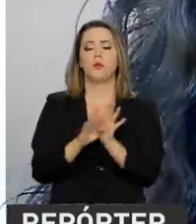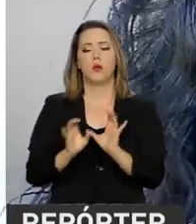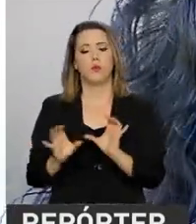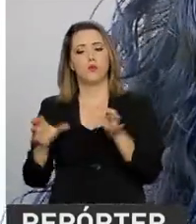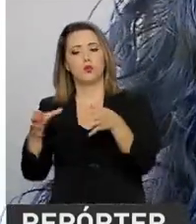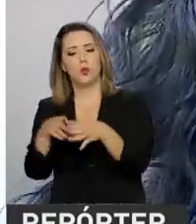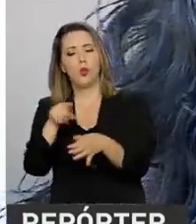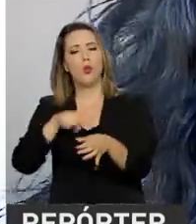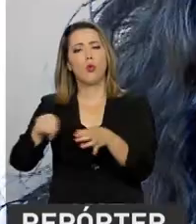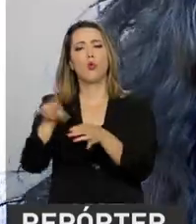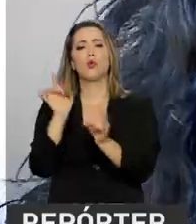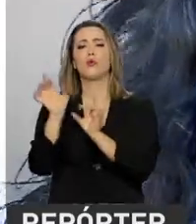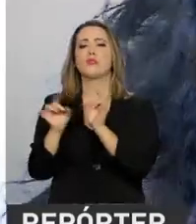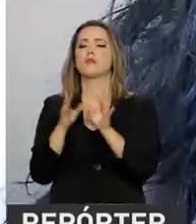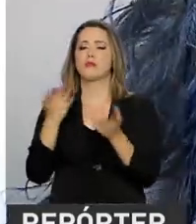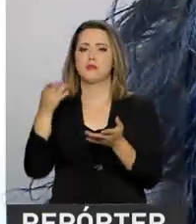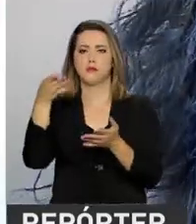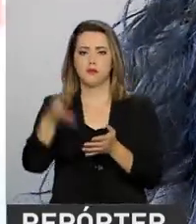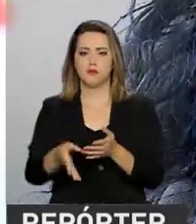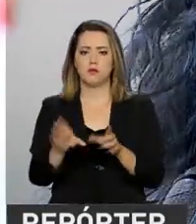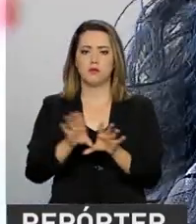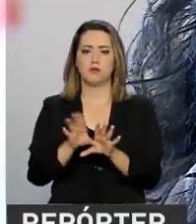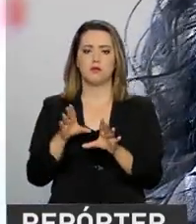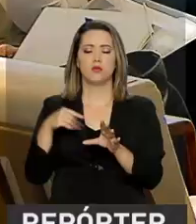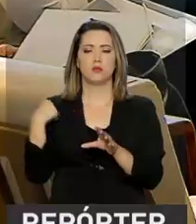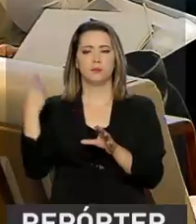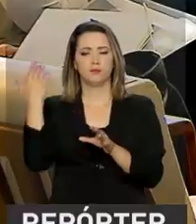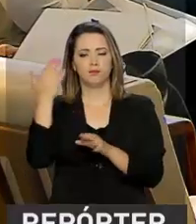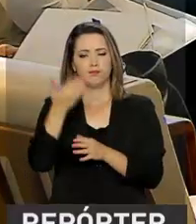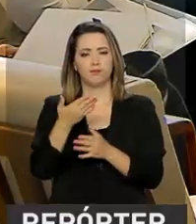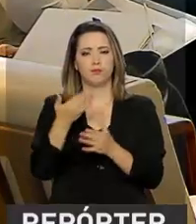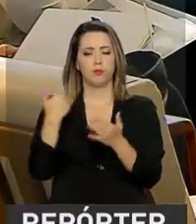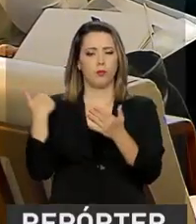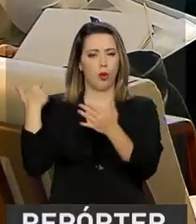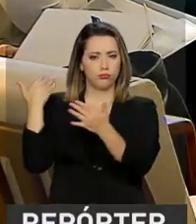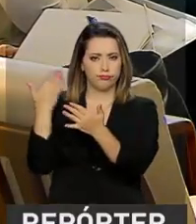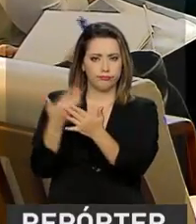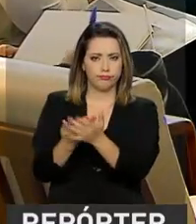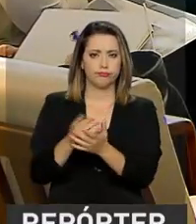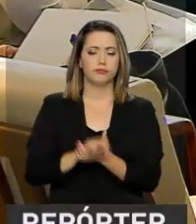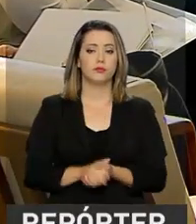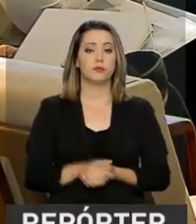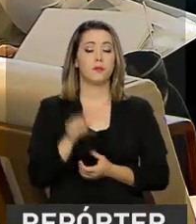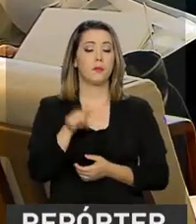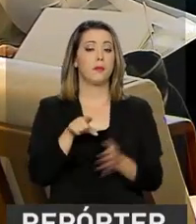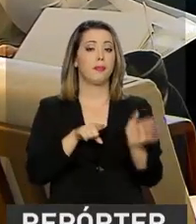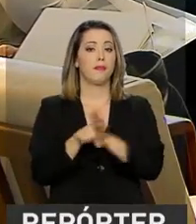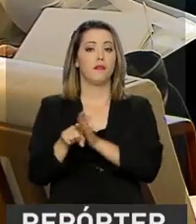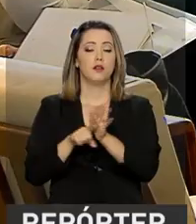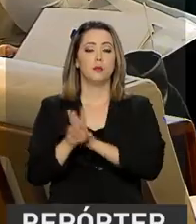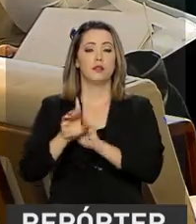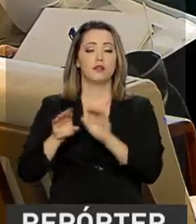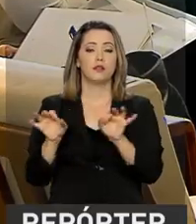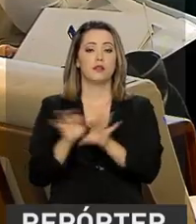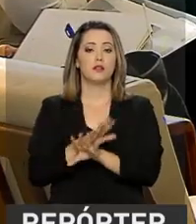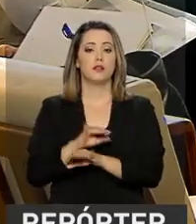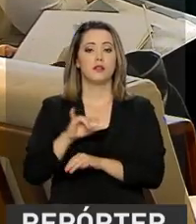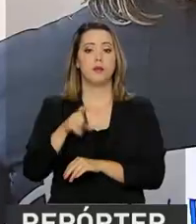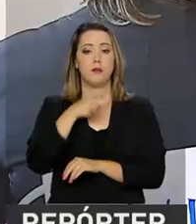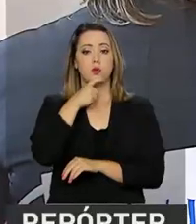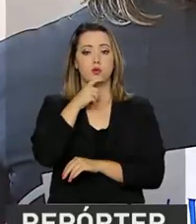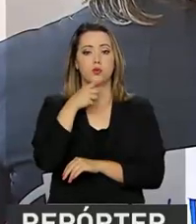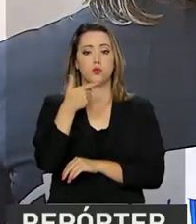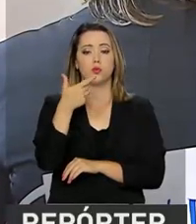esse público que são de povos e comunidades tradicionais. O prazo de levantamento termina em julho de